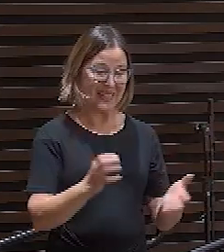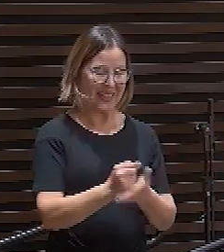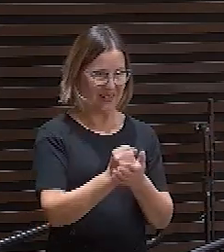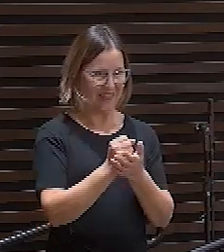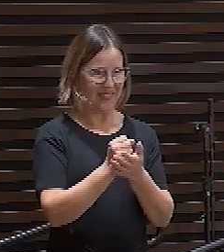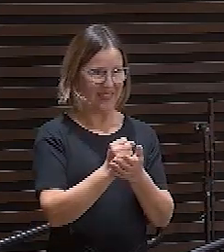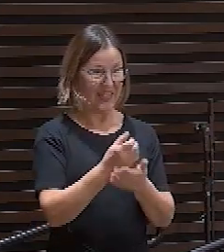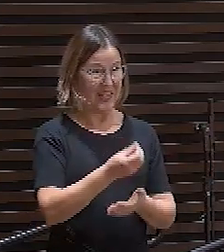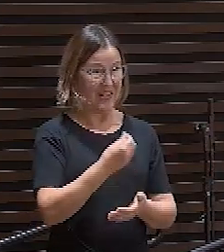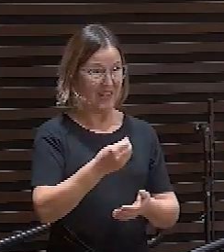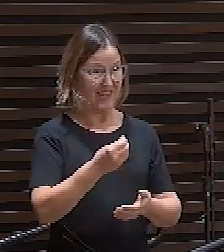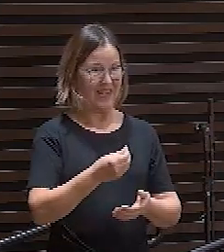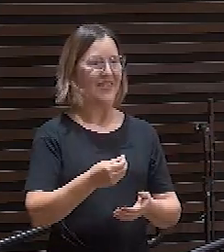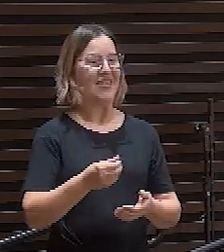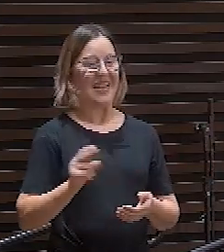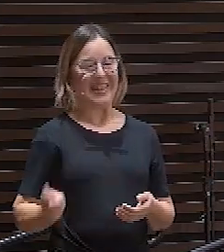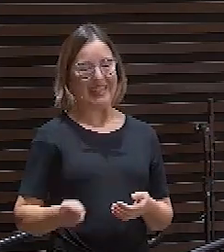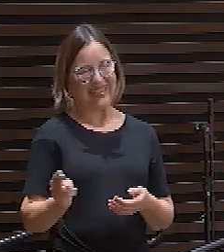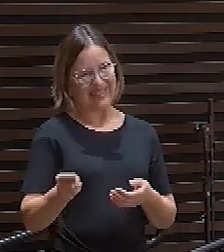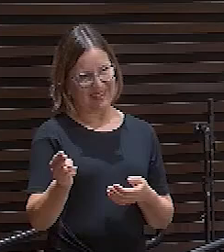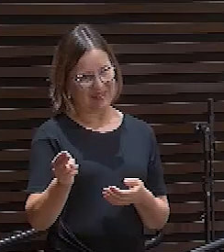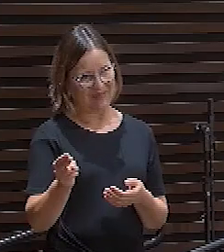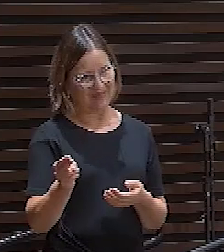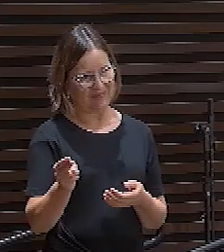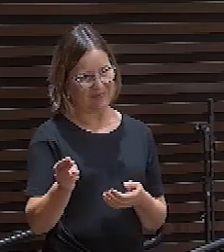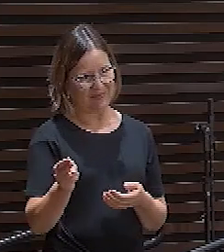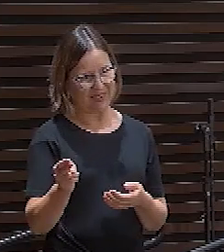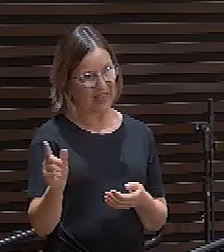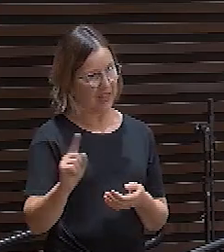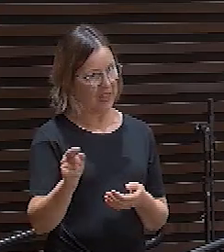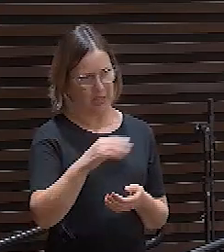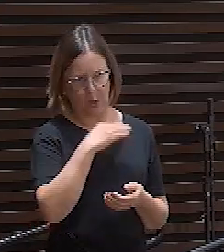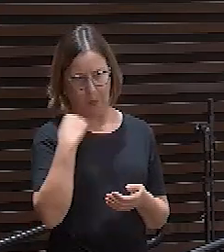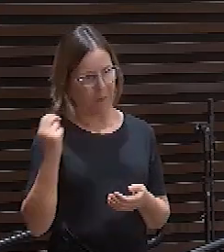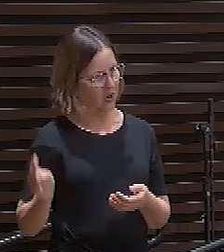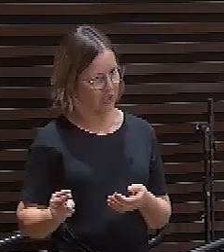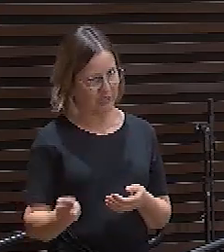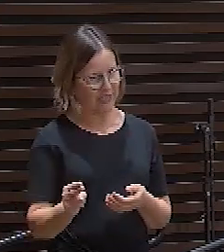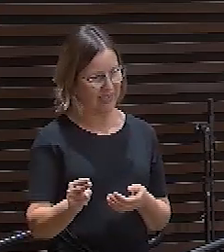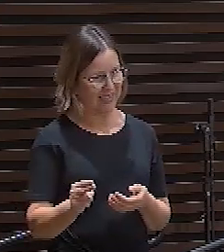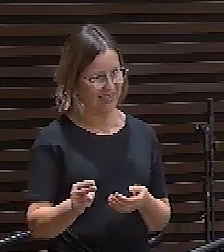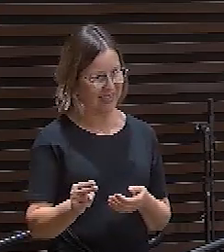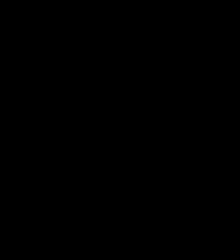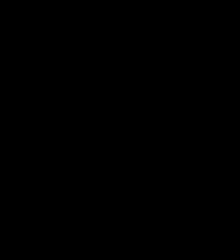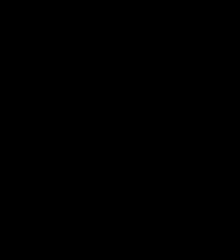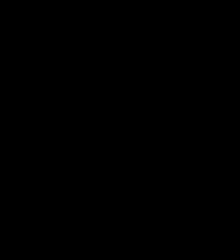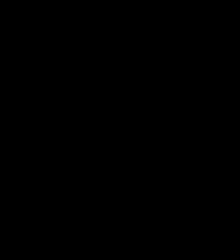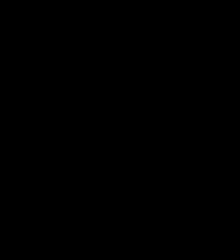promessa de Deus. Vida eterna e não morte eterna. Amém?